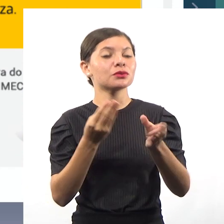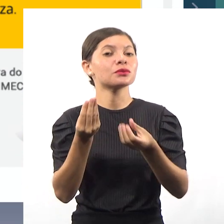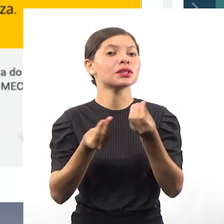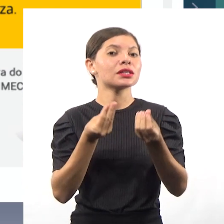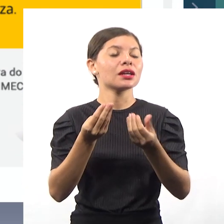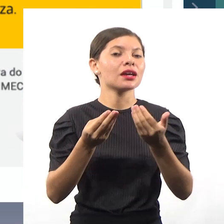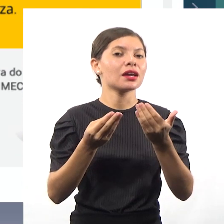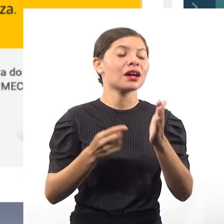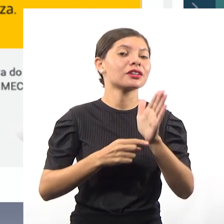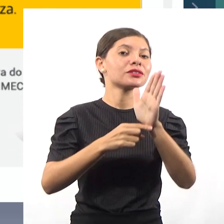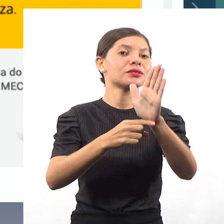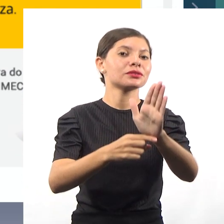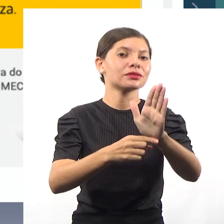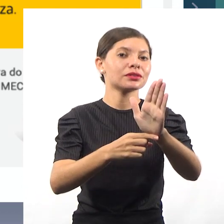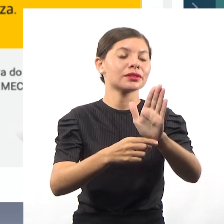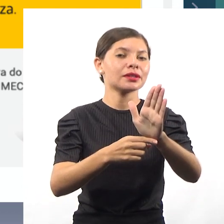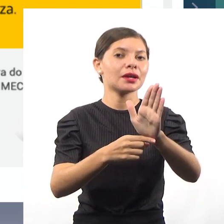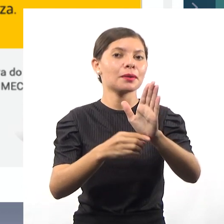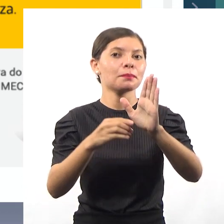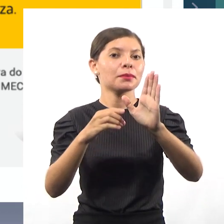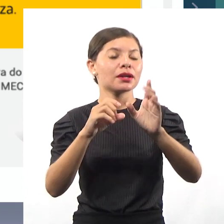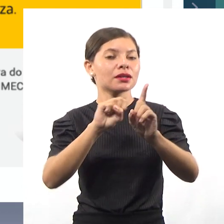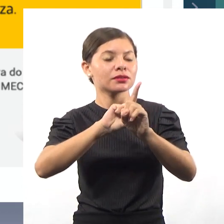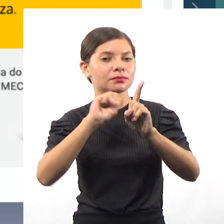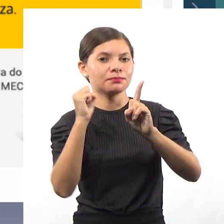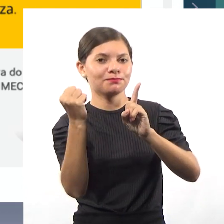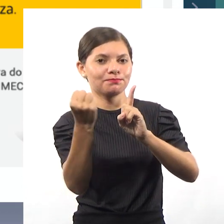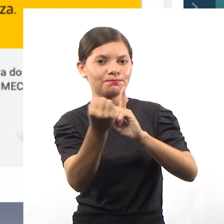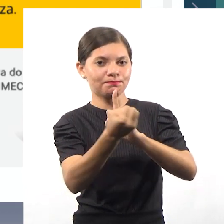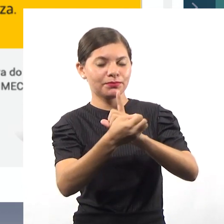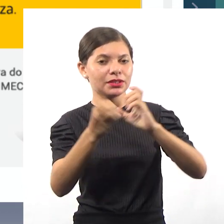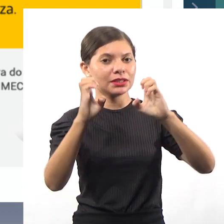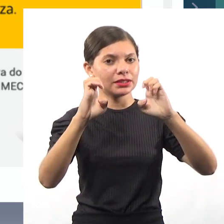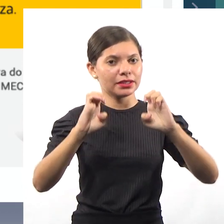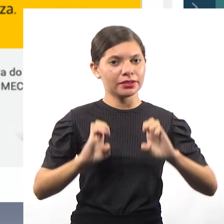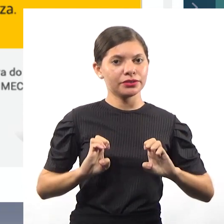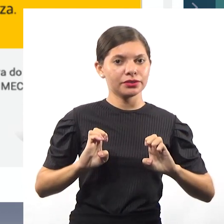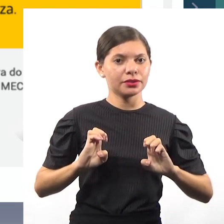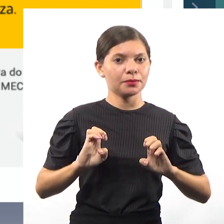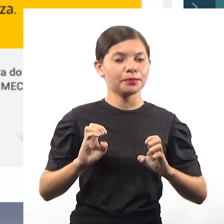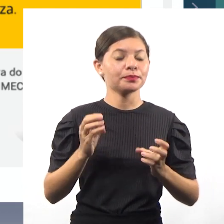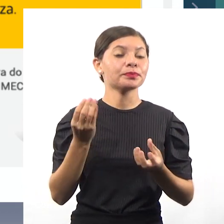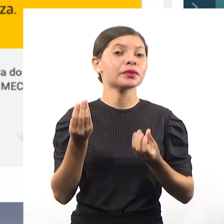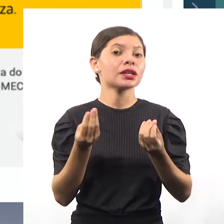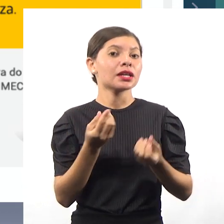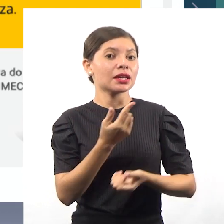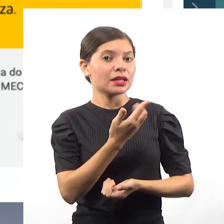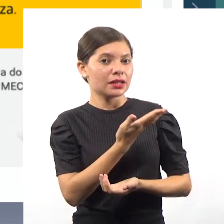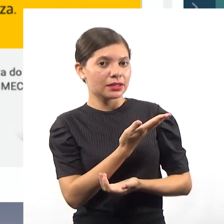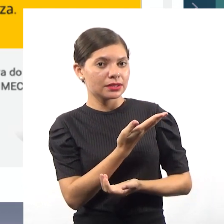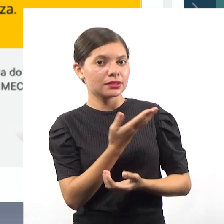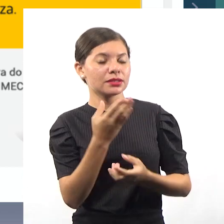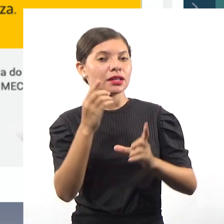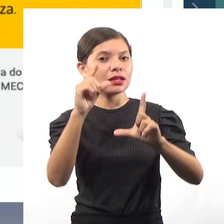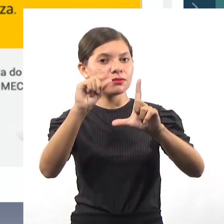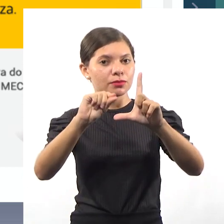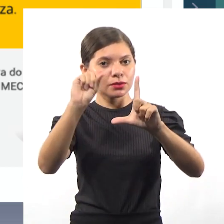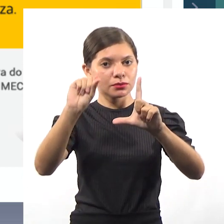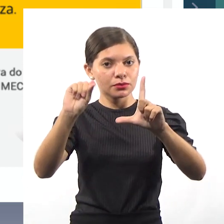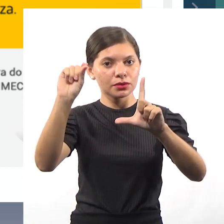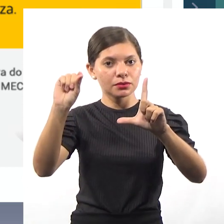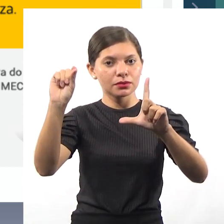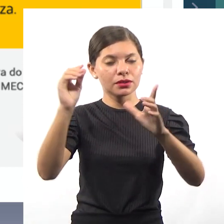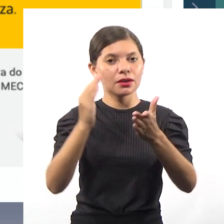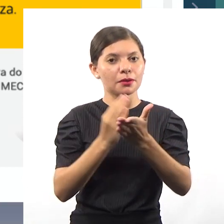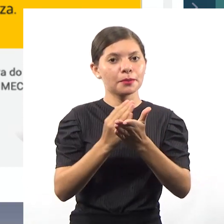para a construção de uma sociedade mais ética. Então, só, né, destacando, esse infográfico aí foi feito a partir